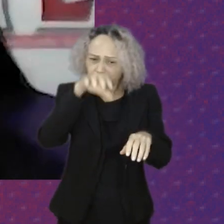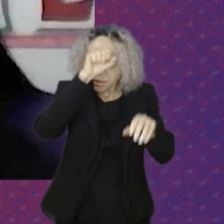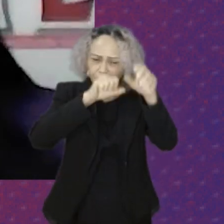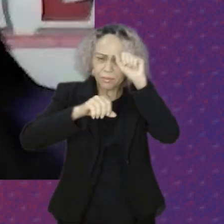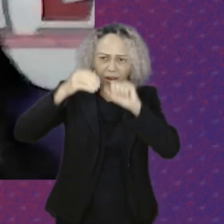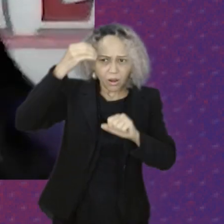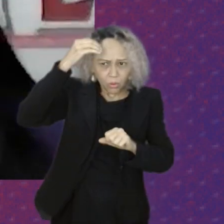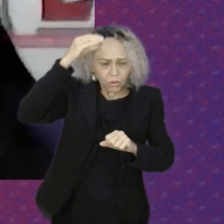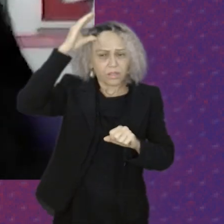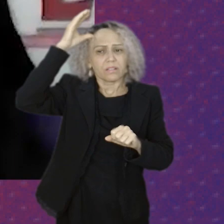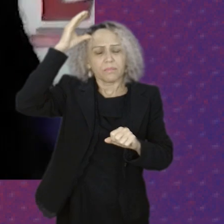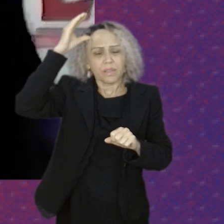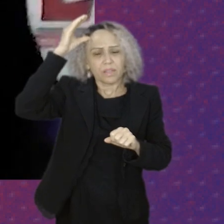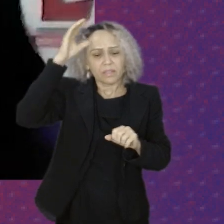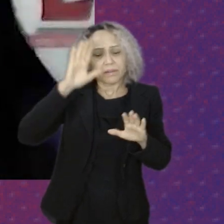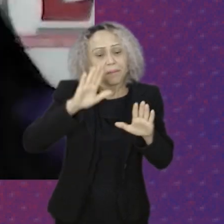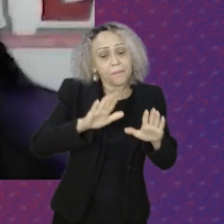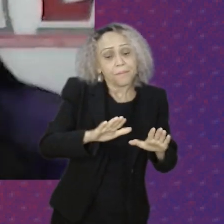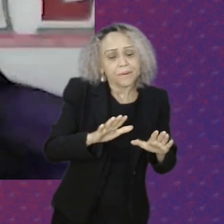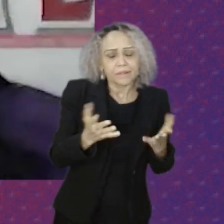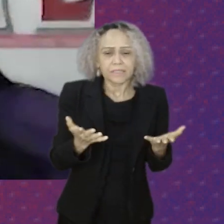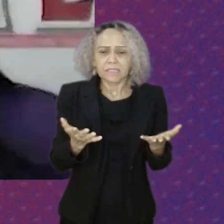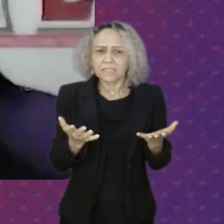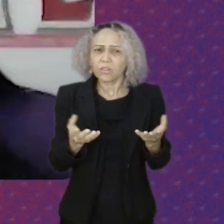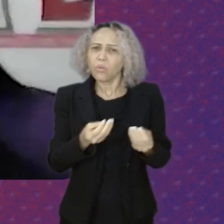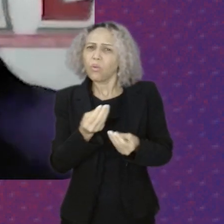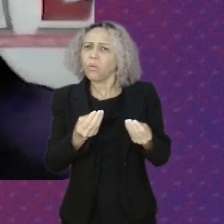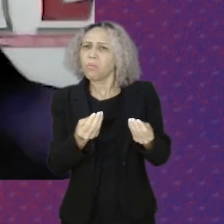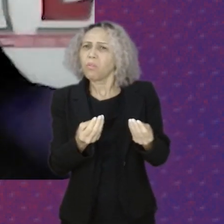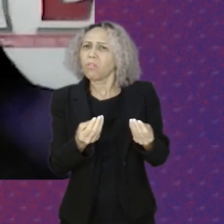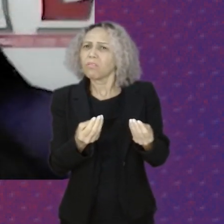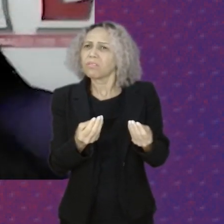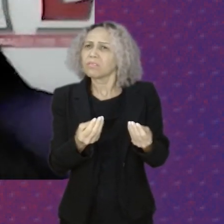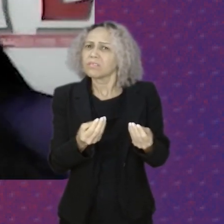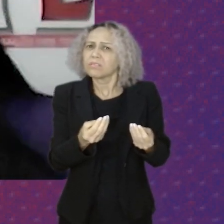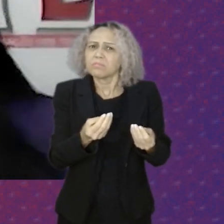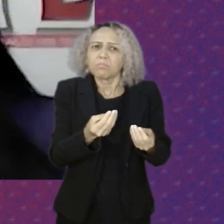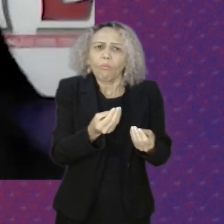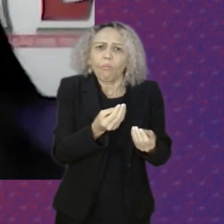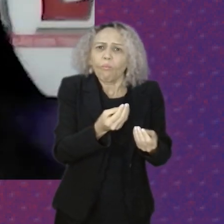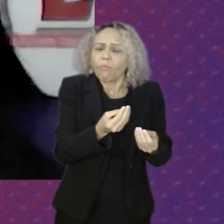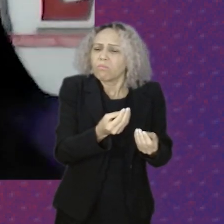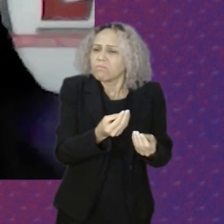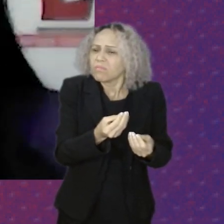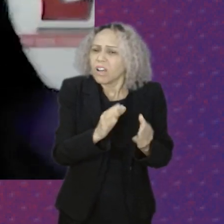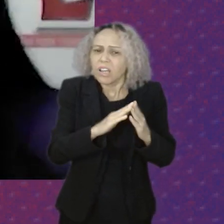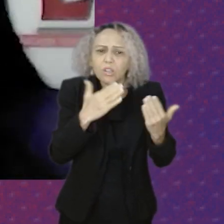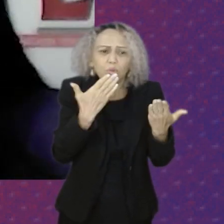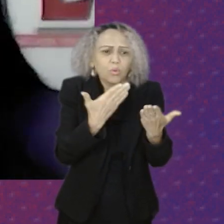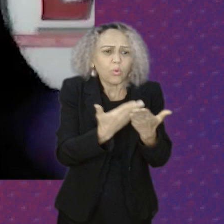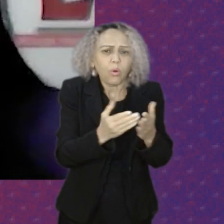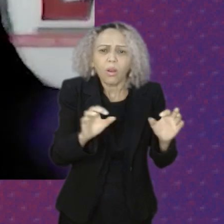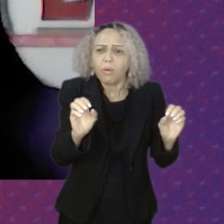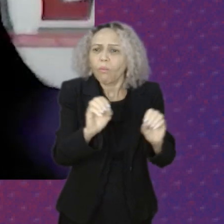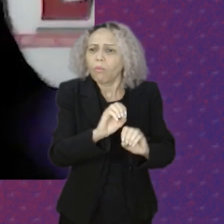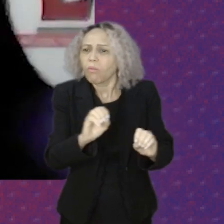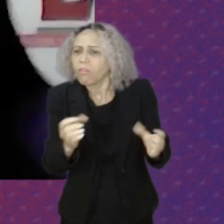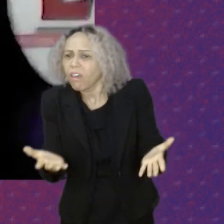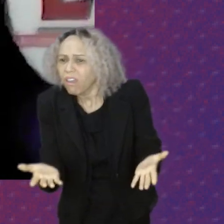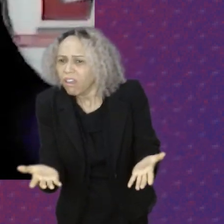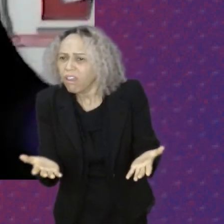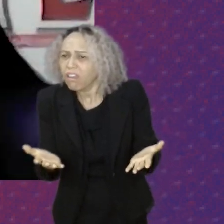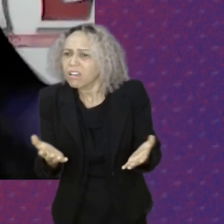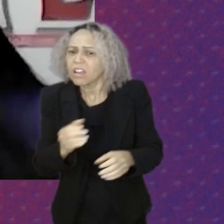Não cabe porque não tem escola, não cabe porque, inclusive, não tem internet universalizada para as populações